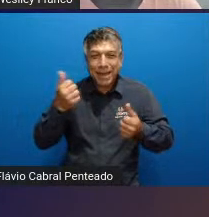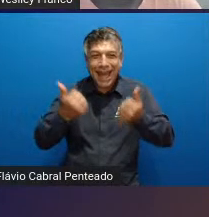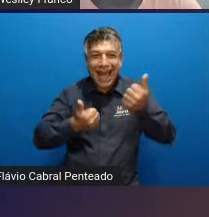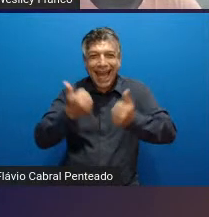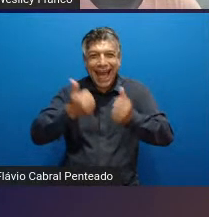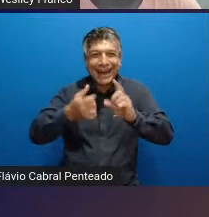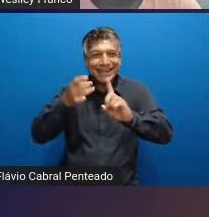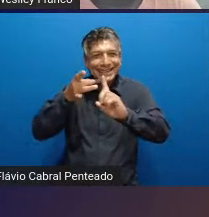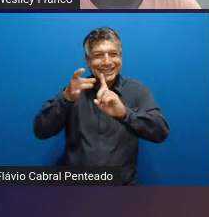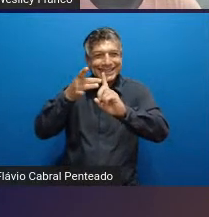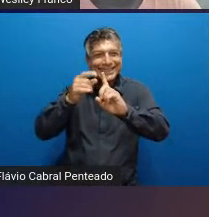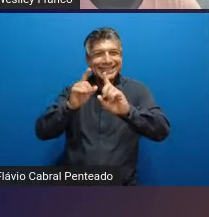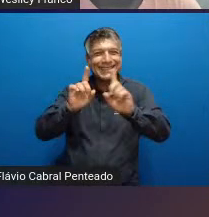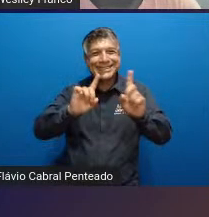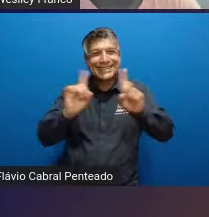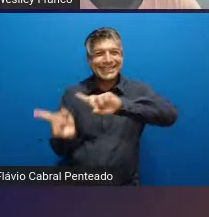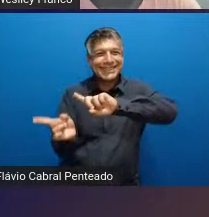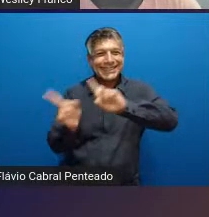e